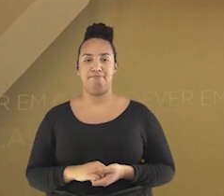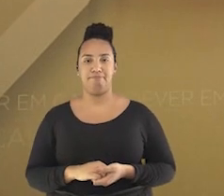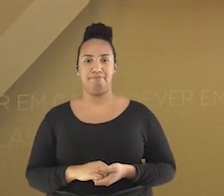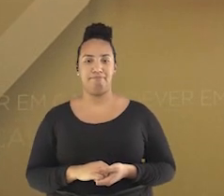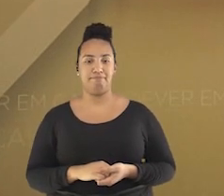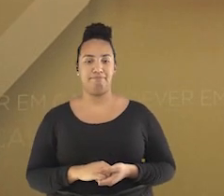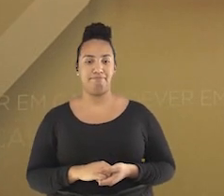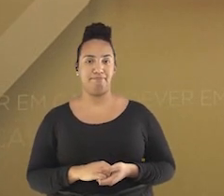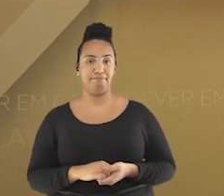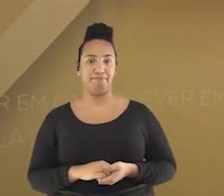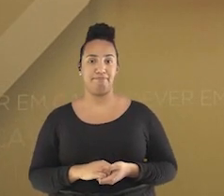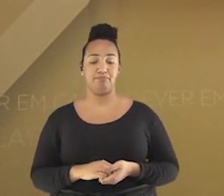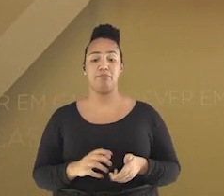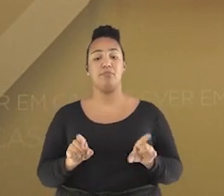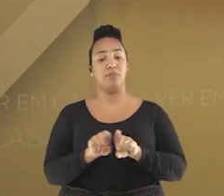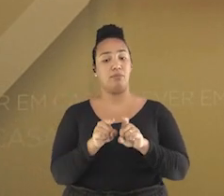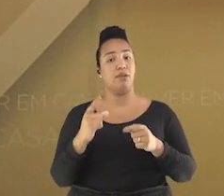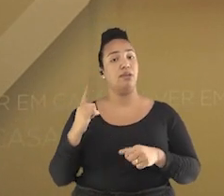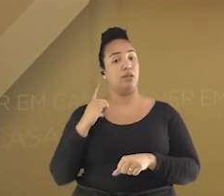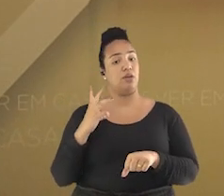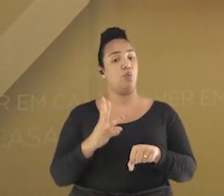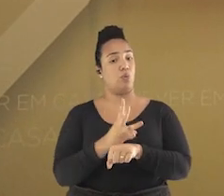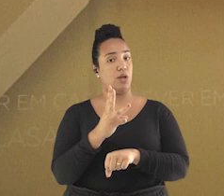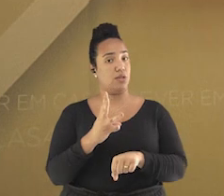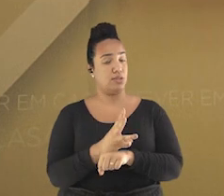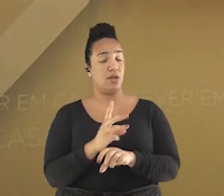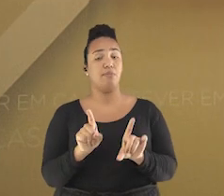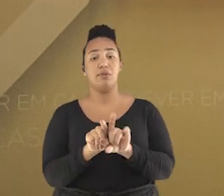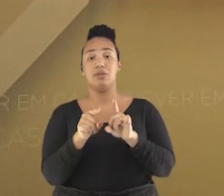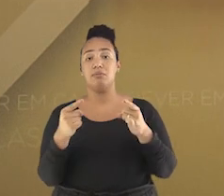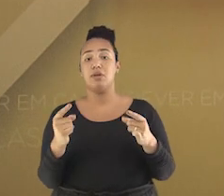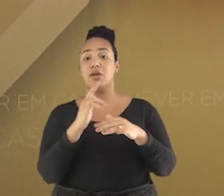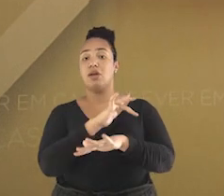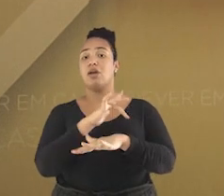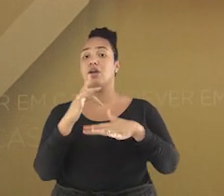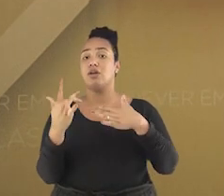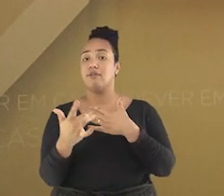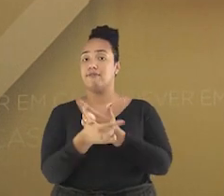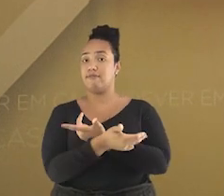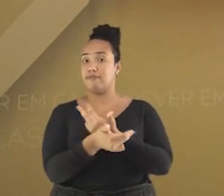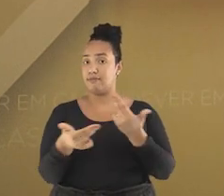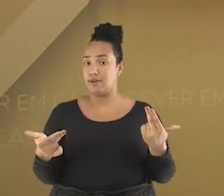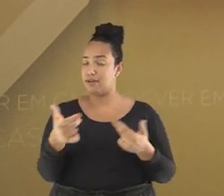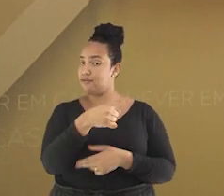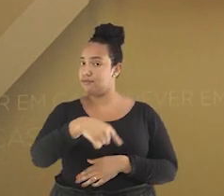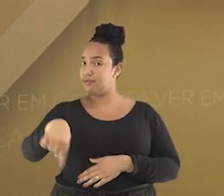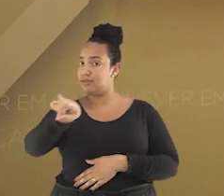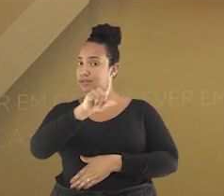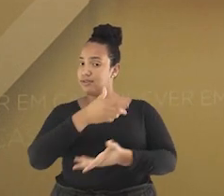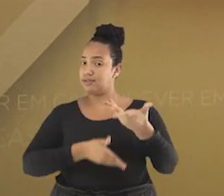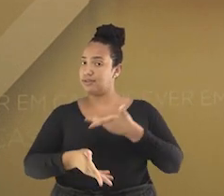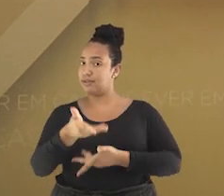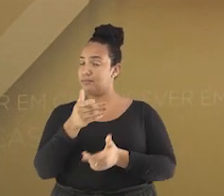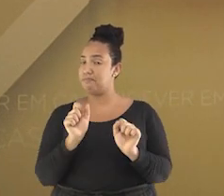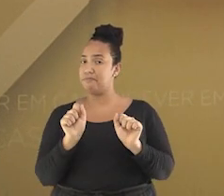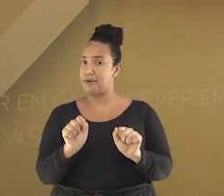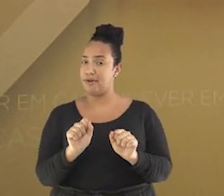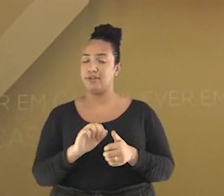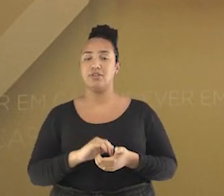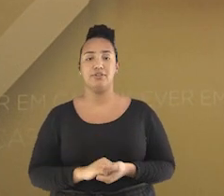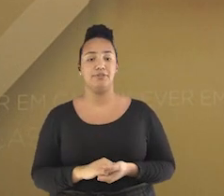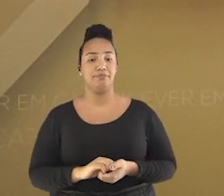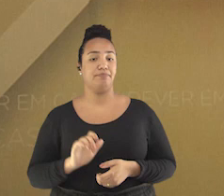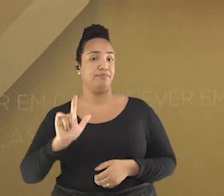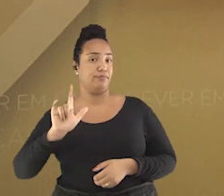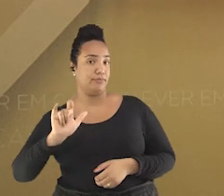E além do WhatsApp, temos também outras redes sociais para você interagir com a gente. O